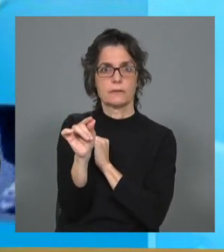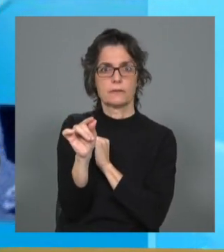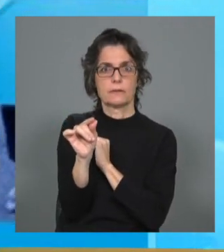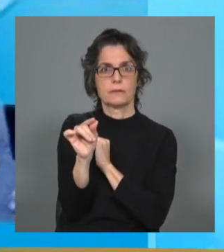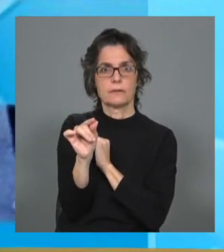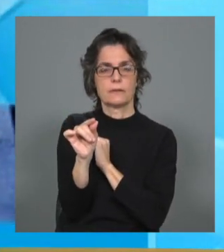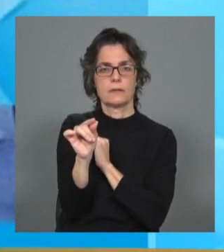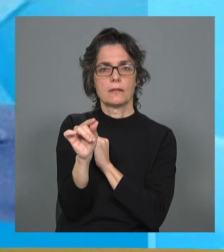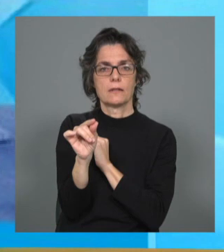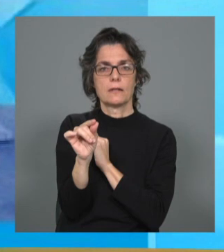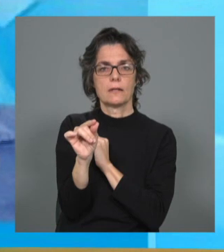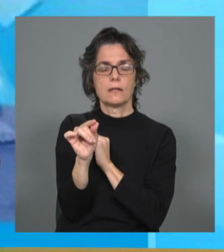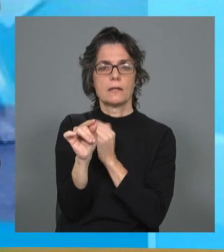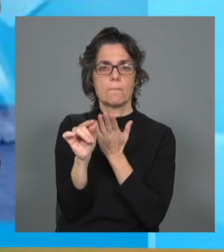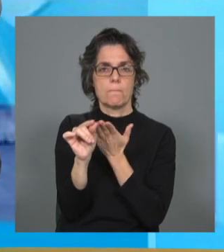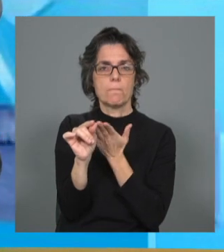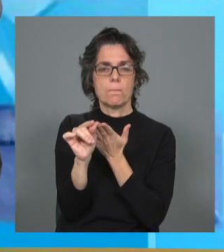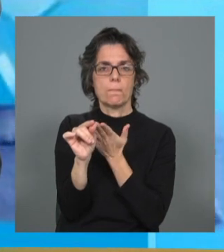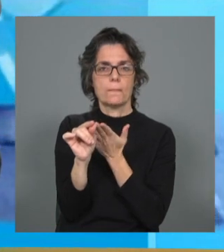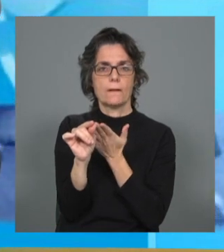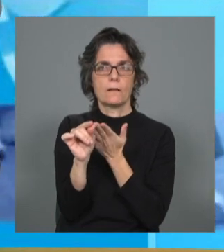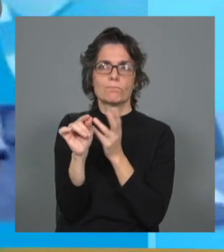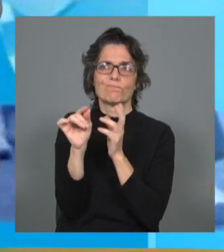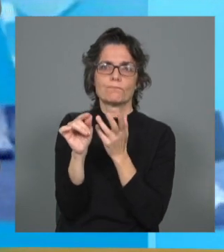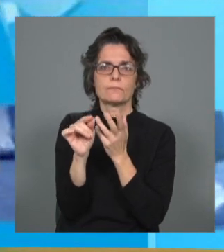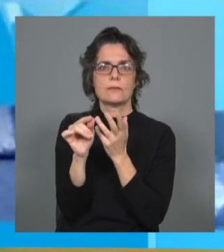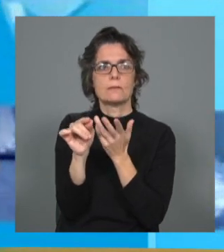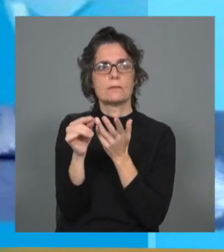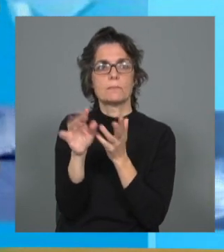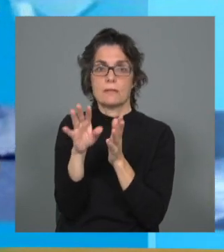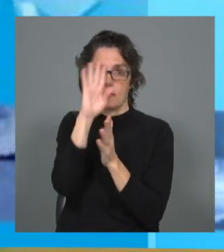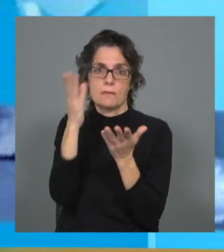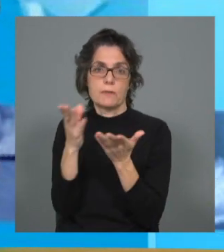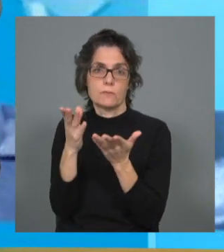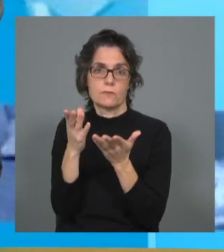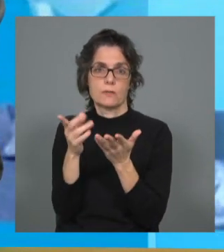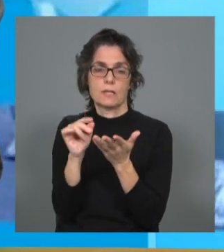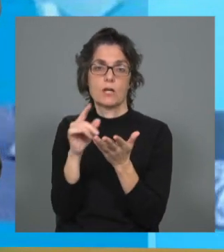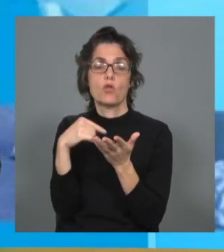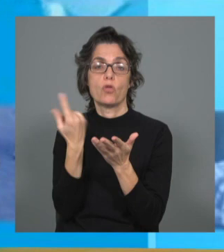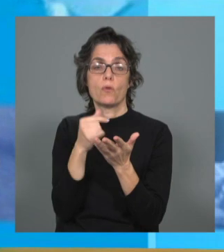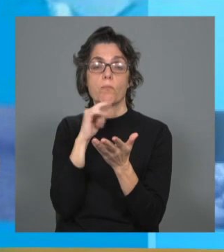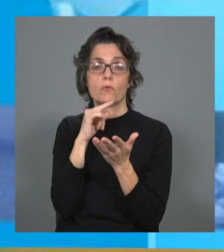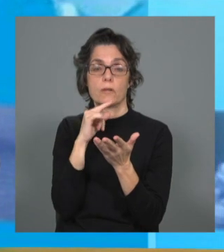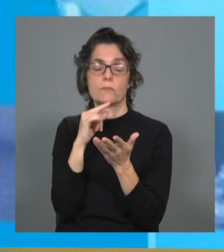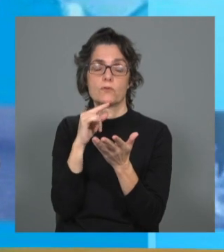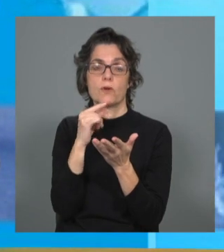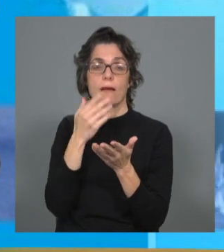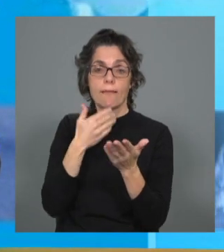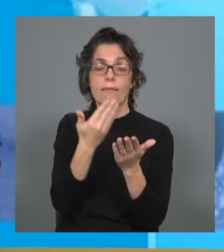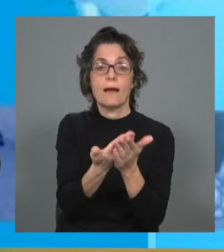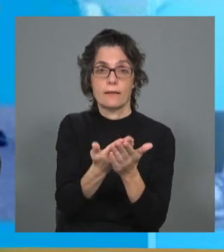é talvez muito duro pôr as coisas assim, mas também só se consegue dar às pessoas quando há para